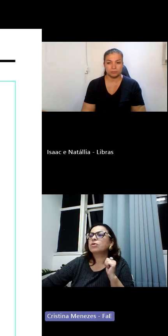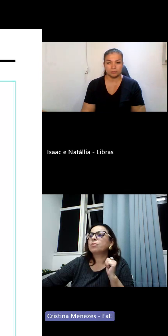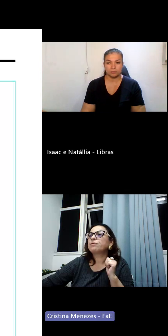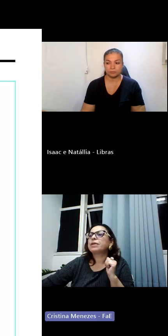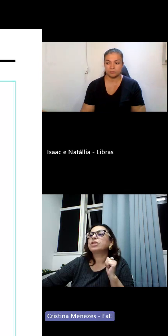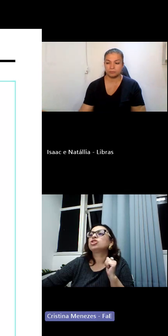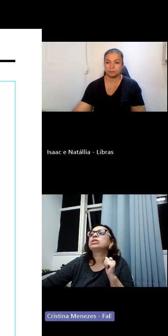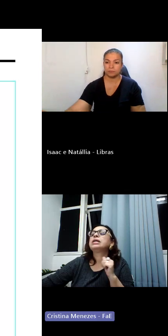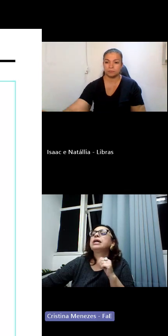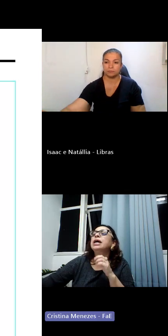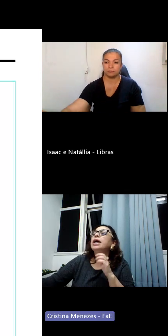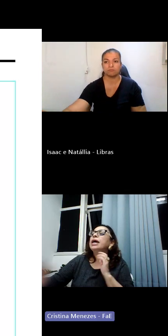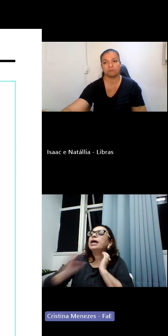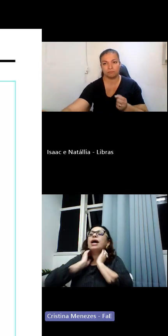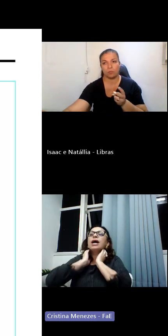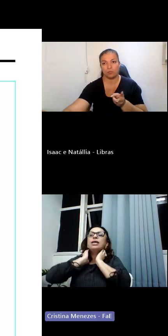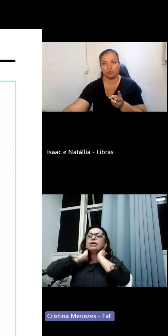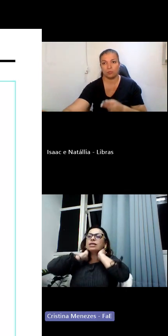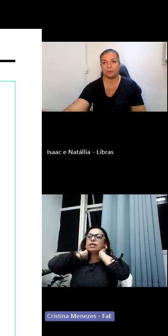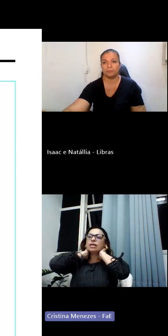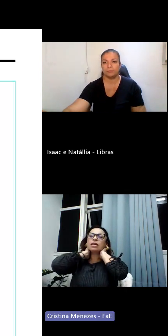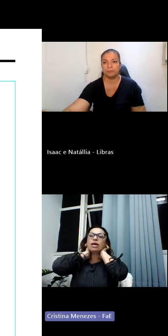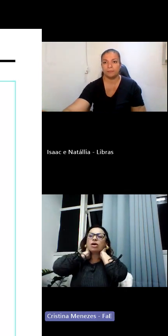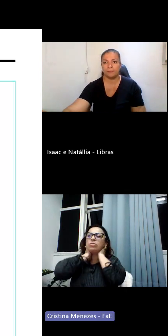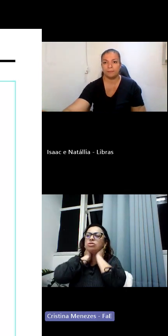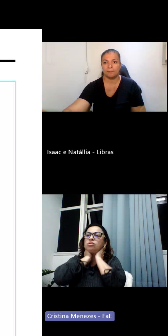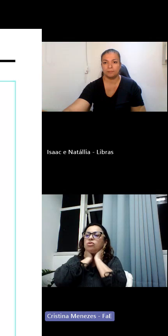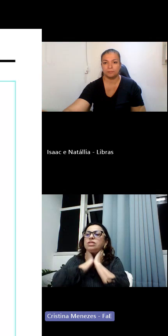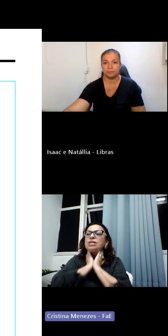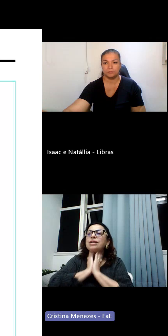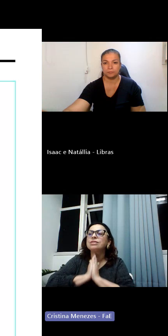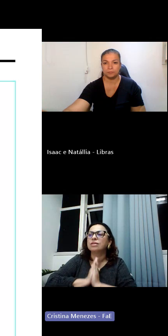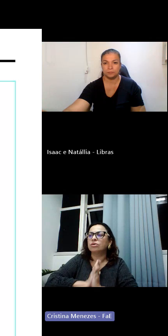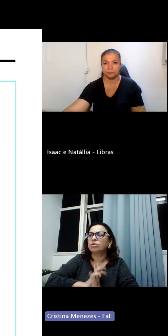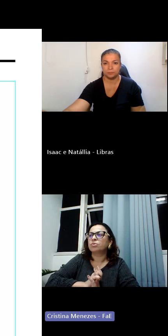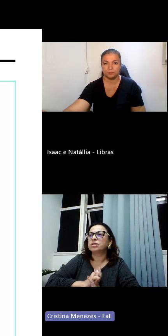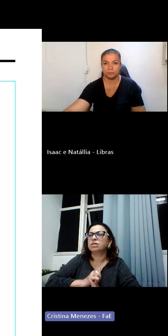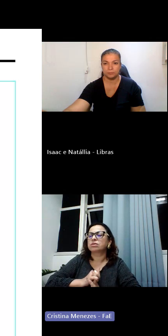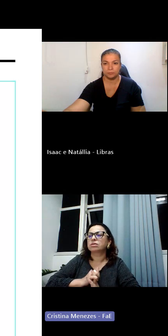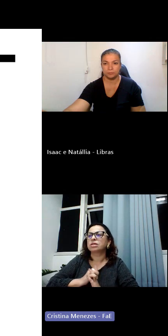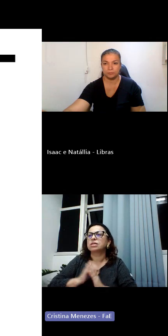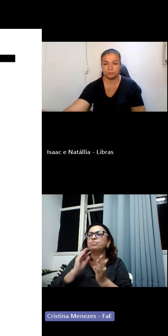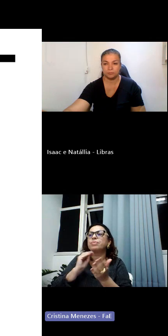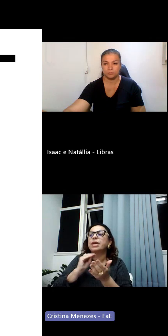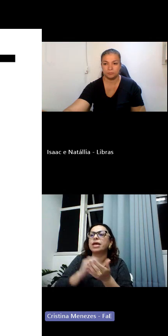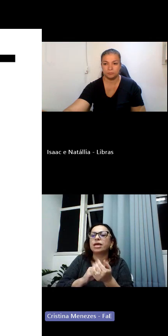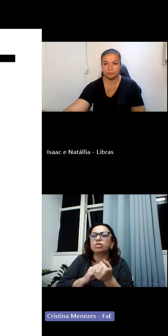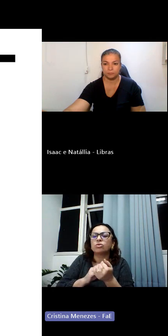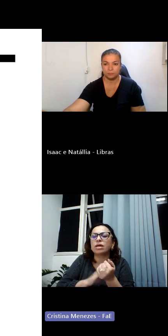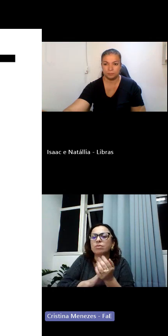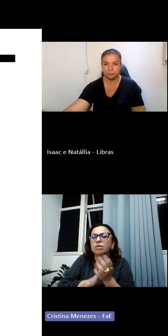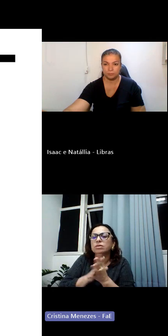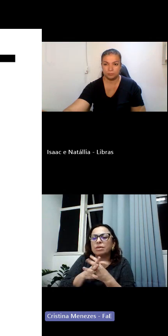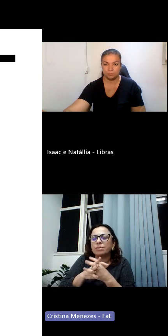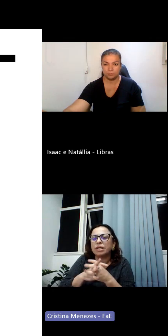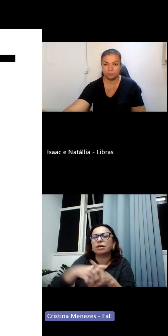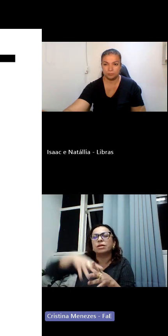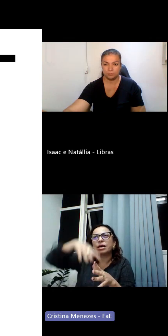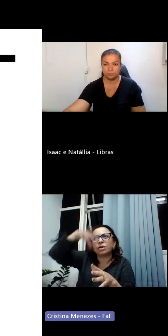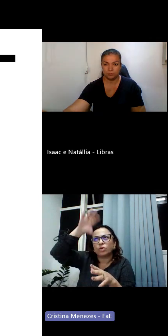Então, vamos para frente. Aí, aqui é uma solicitação que eu preciso que vocês preencham.